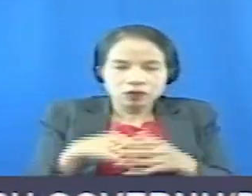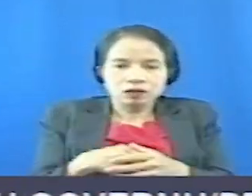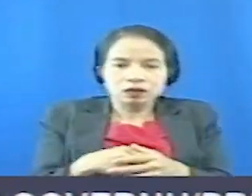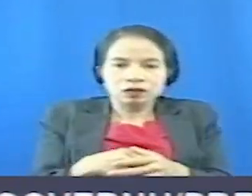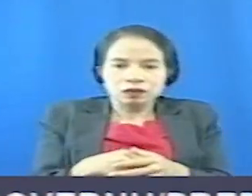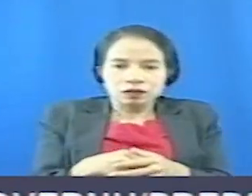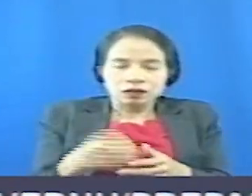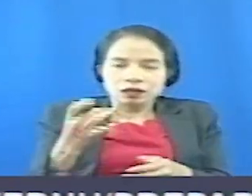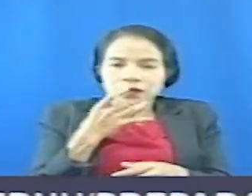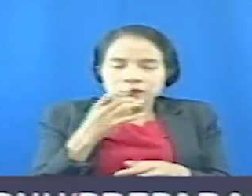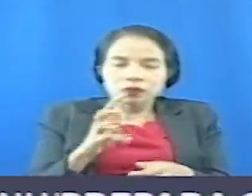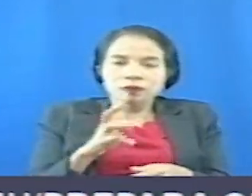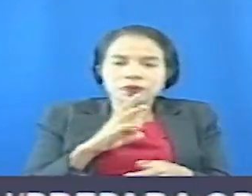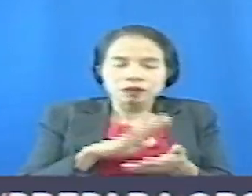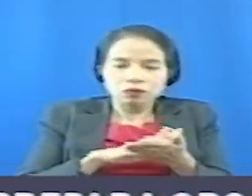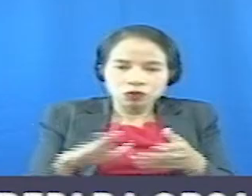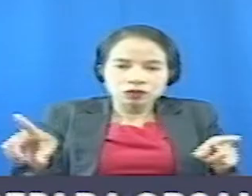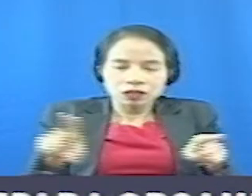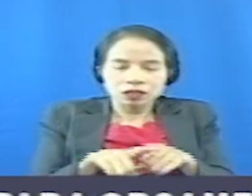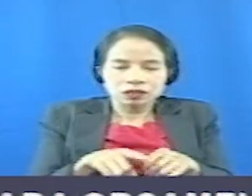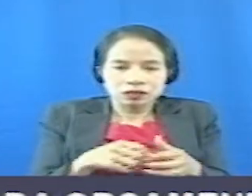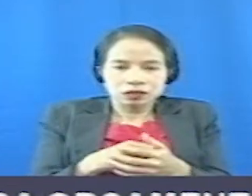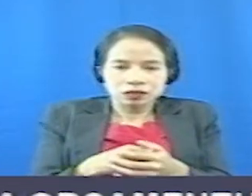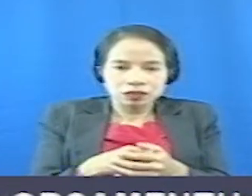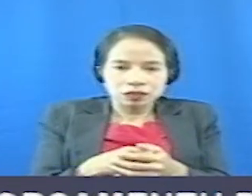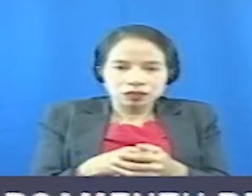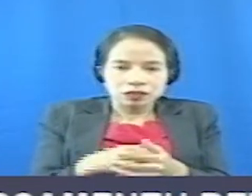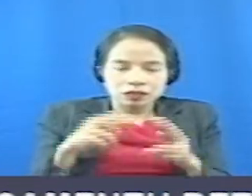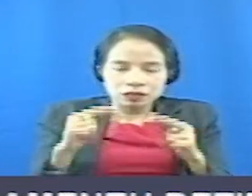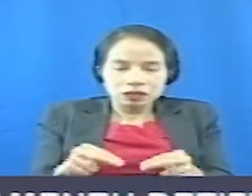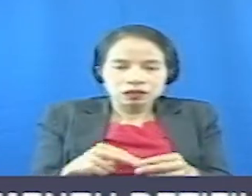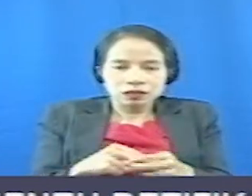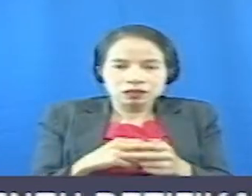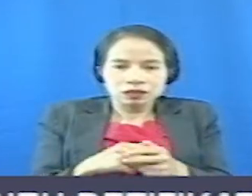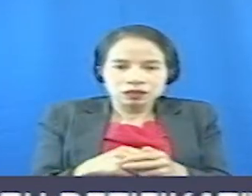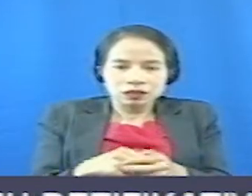humanos, eletricidade, nós vemos, sai nessa necessidade básica e parte